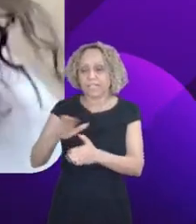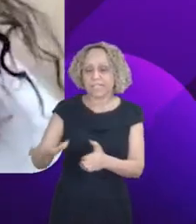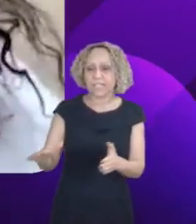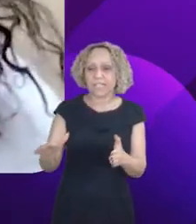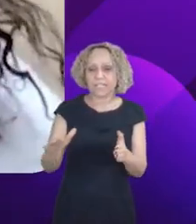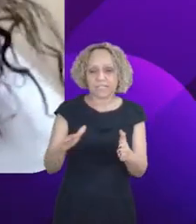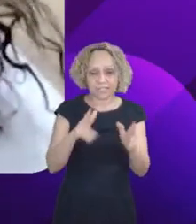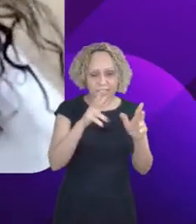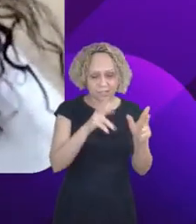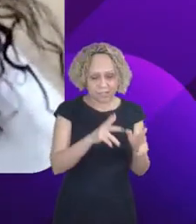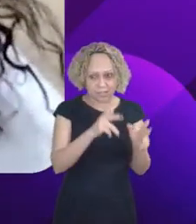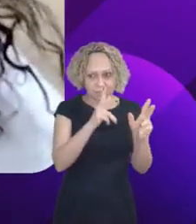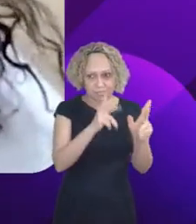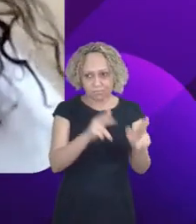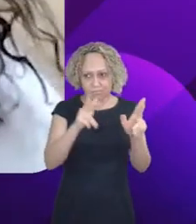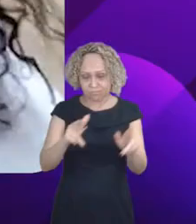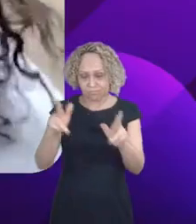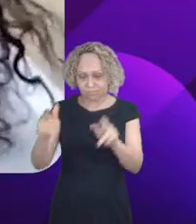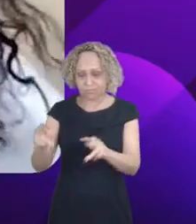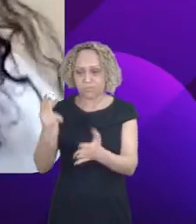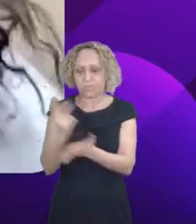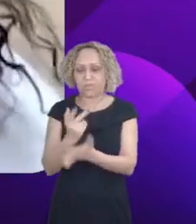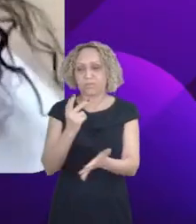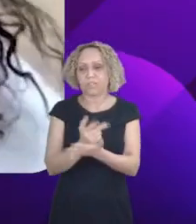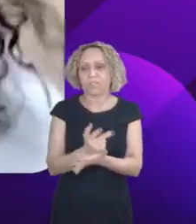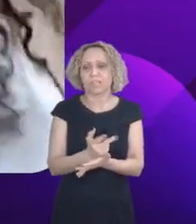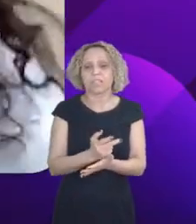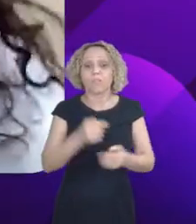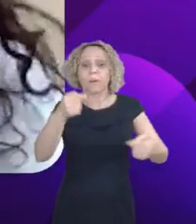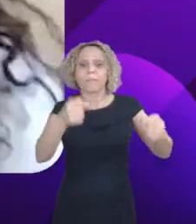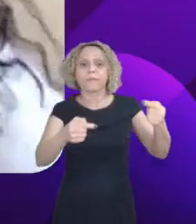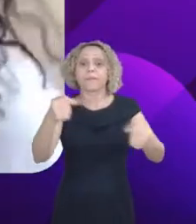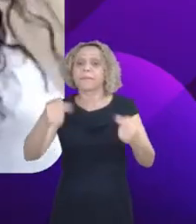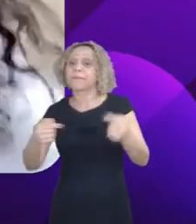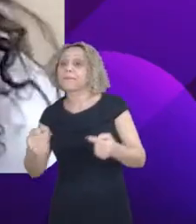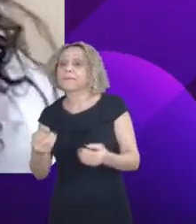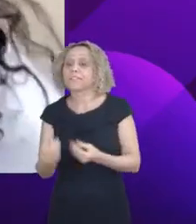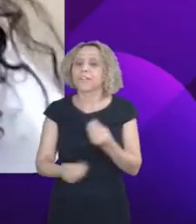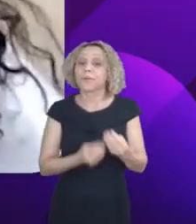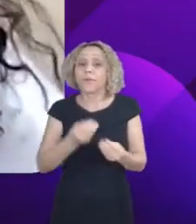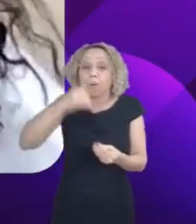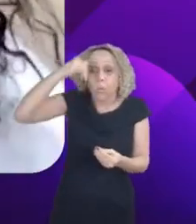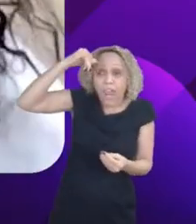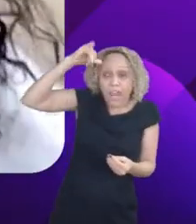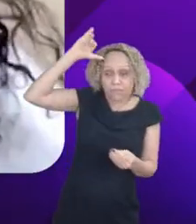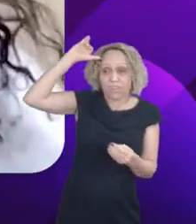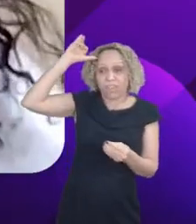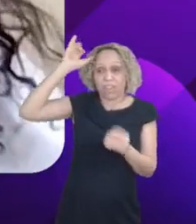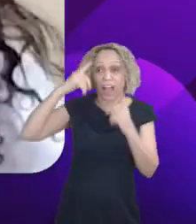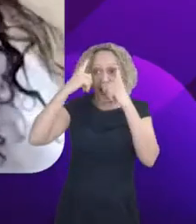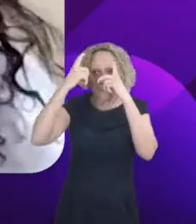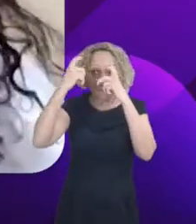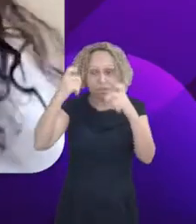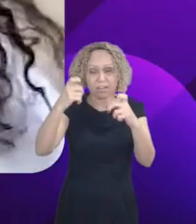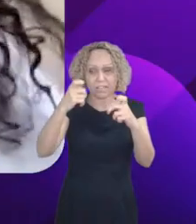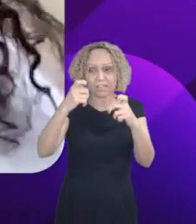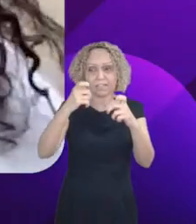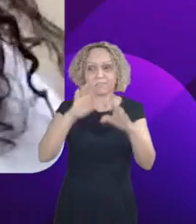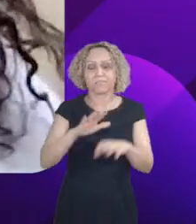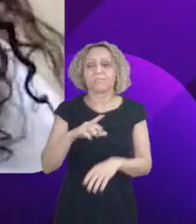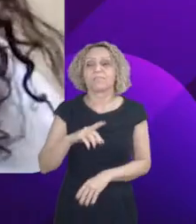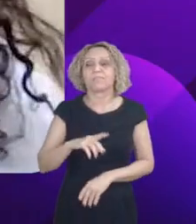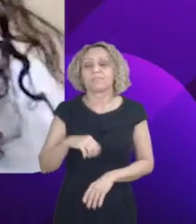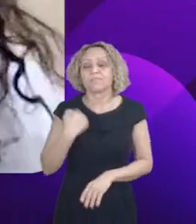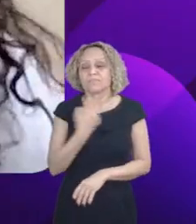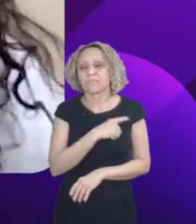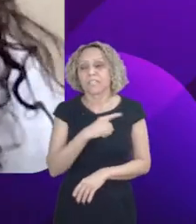sobre o enfrentamento da violência contra a mulher, sobre a prevenção em cada um desses espaços. Nós temos um jogo, que foi um jogo criado